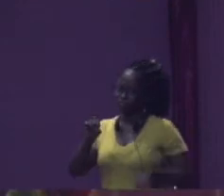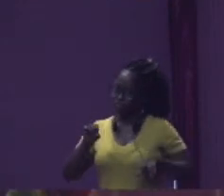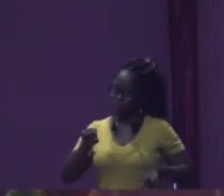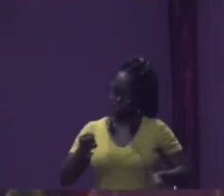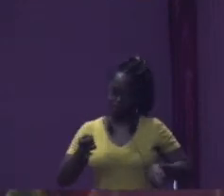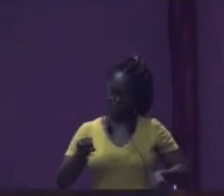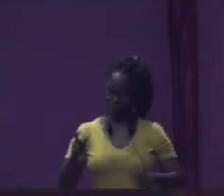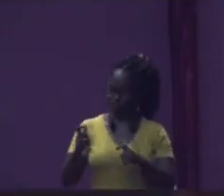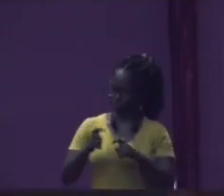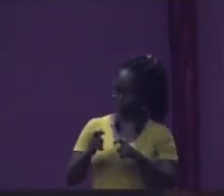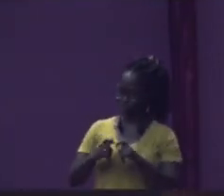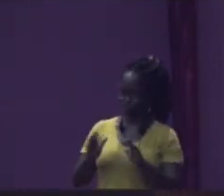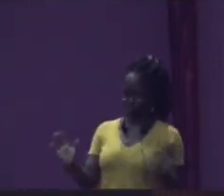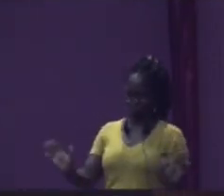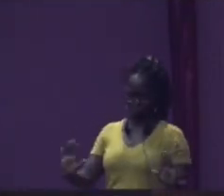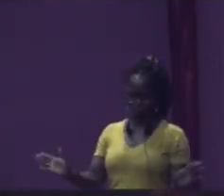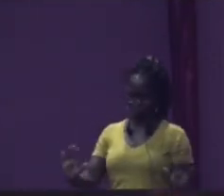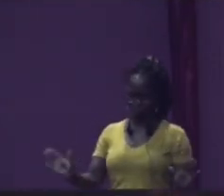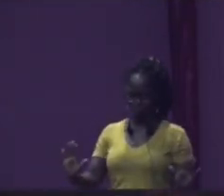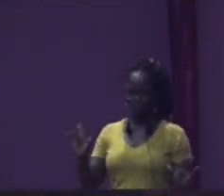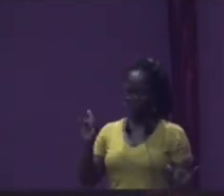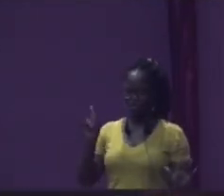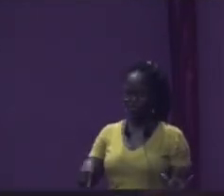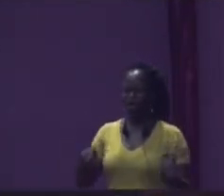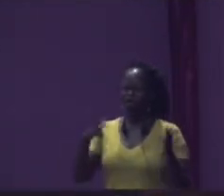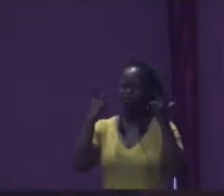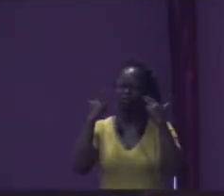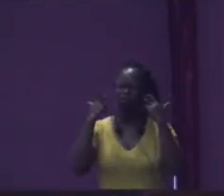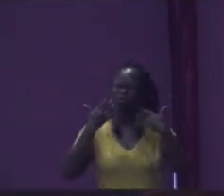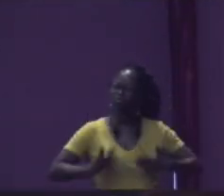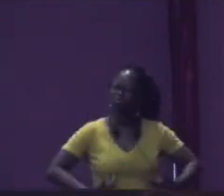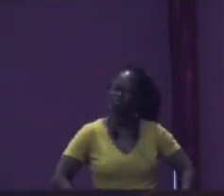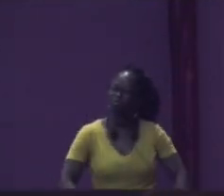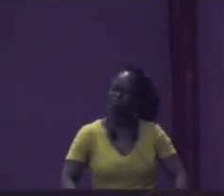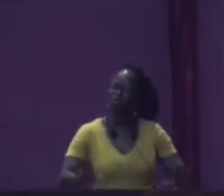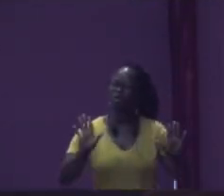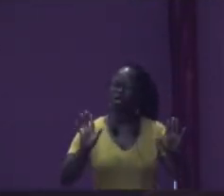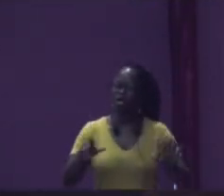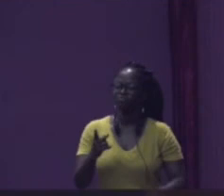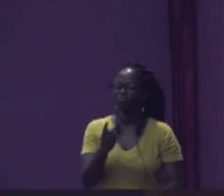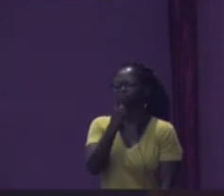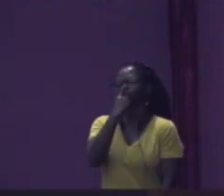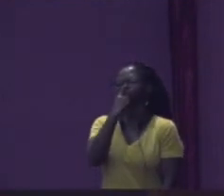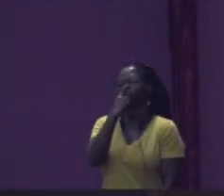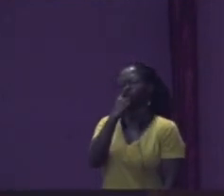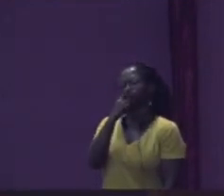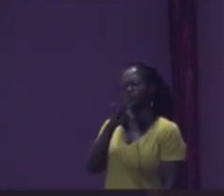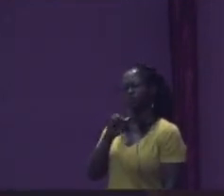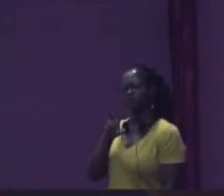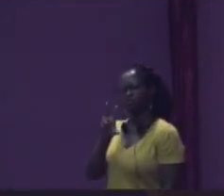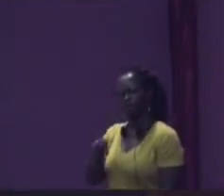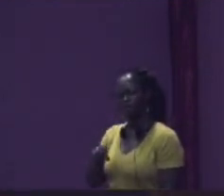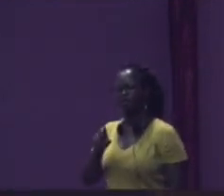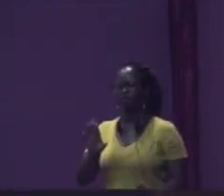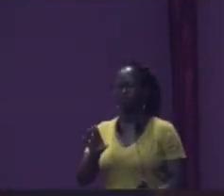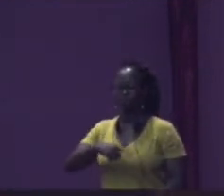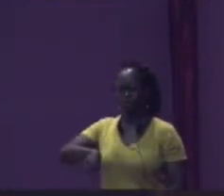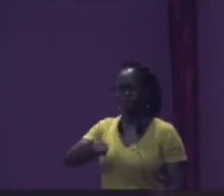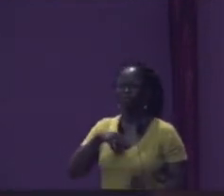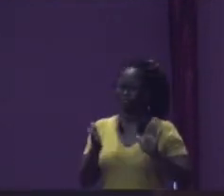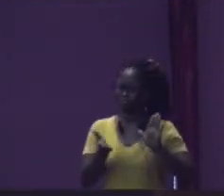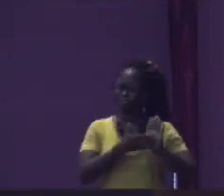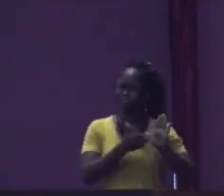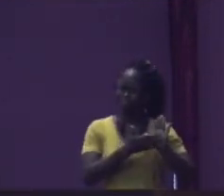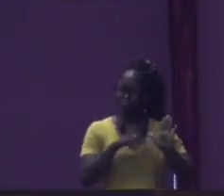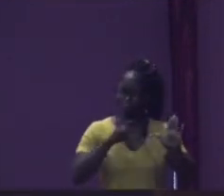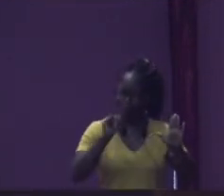parto medicalizado, né? É quando ele é fisiológico, ele é afetivo, ele é social. Acho que a gente tem uma